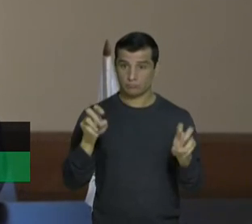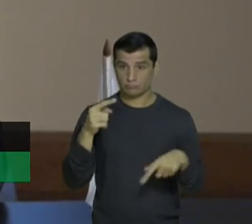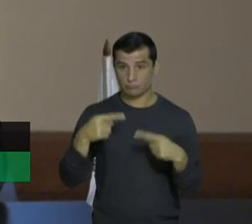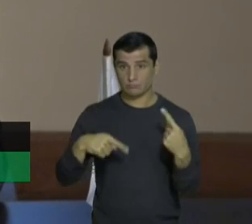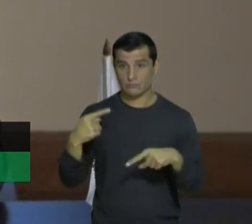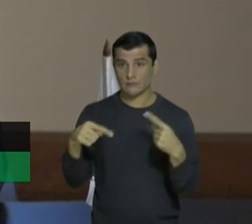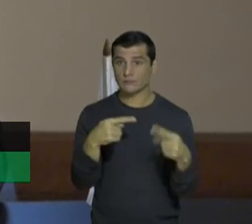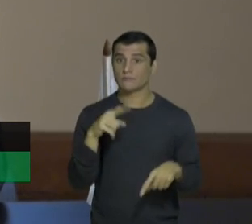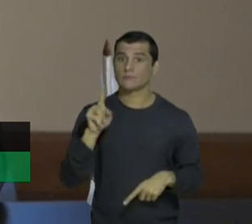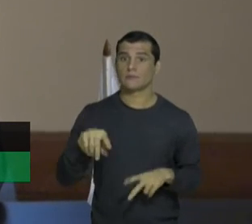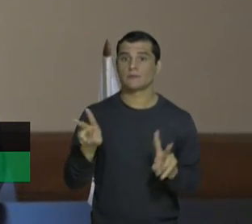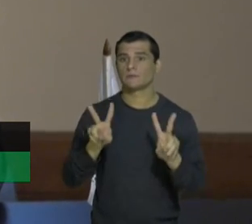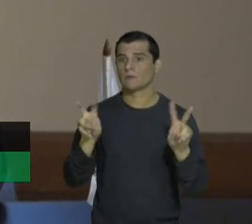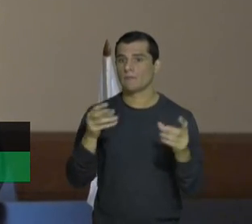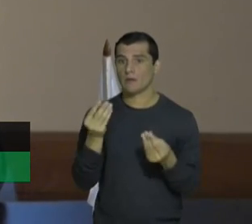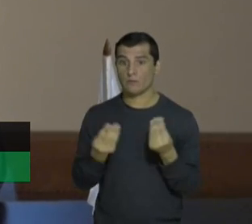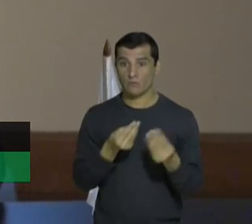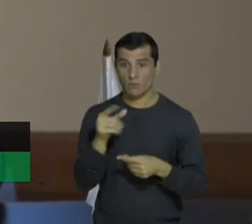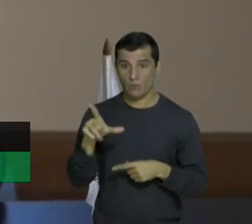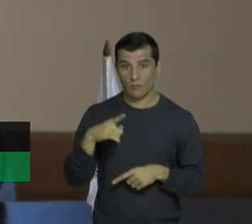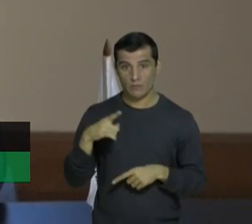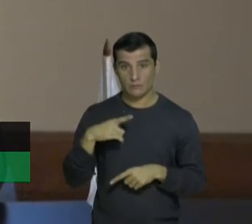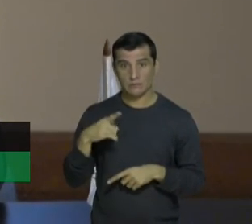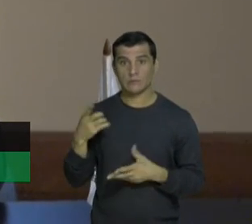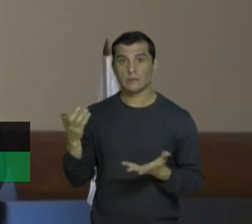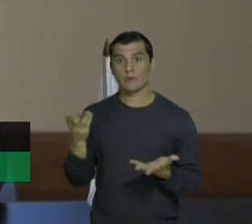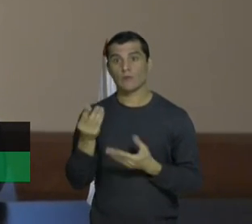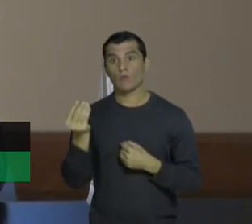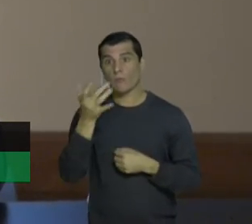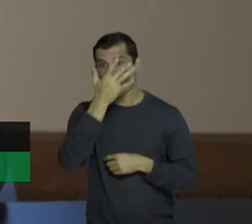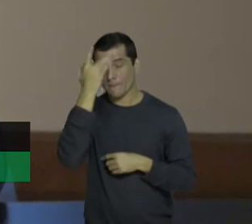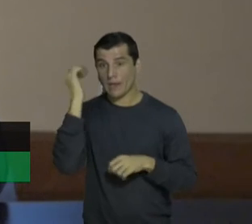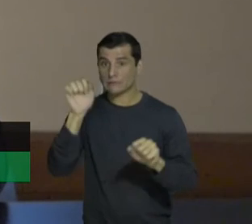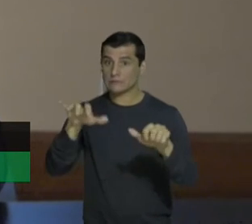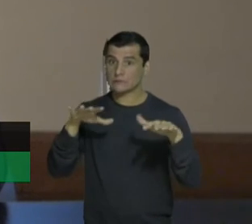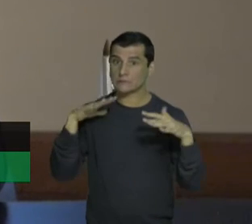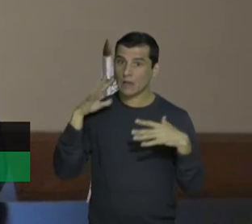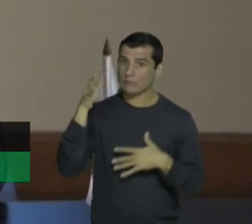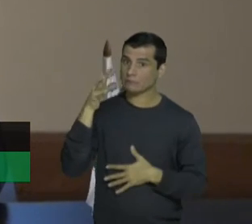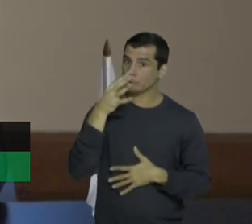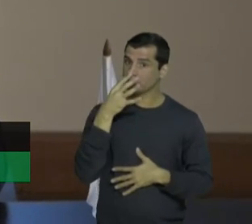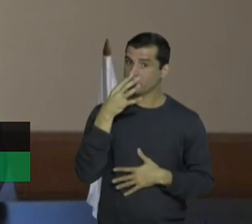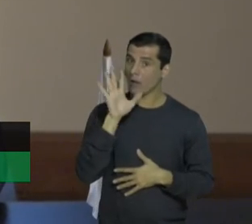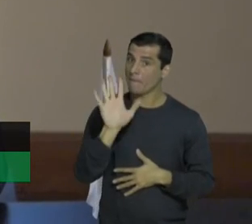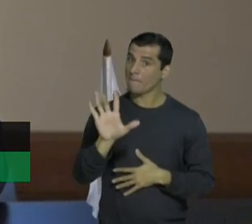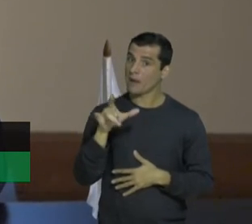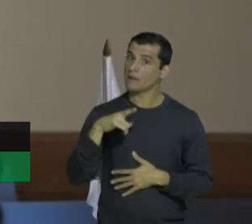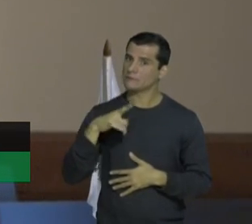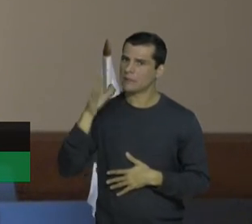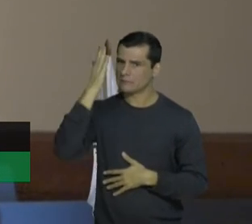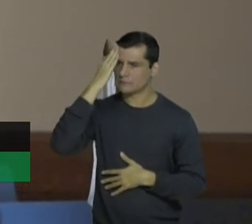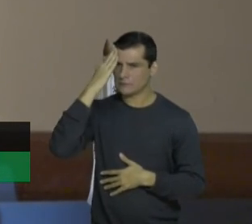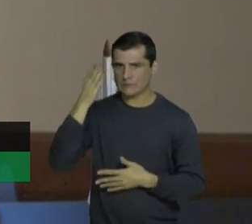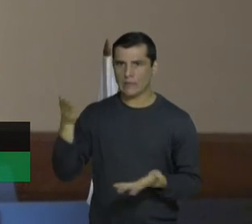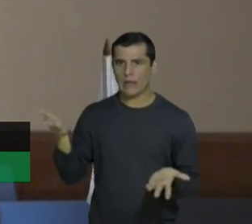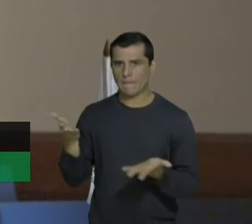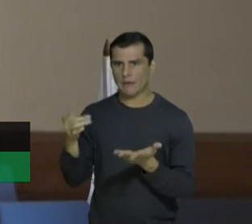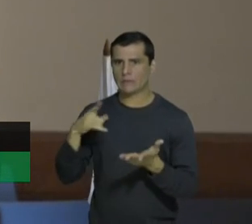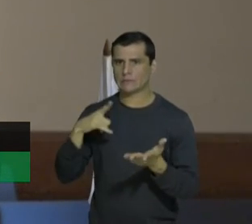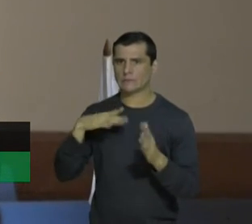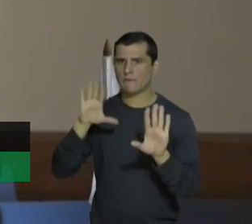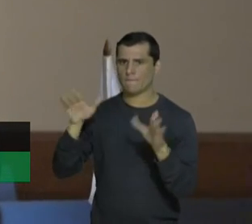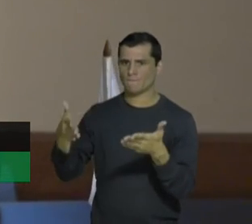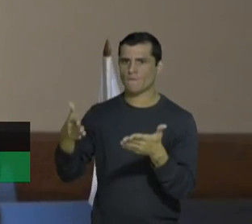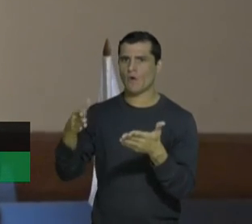e que tenha uma atratividade para um grande público mas eh sem sobra de dúvida para um público mais